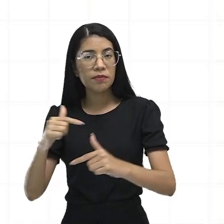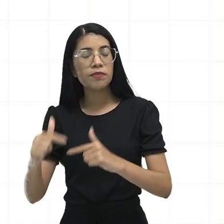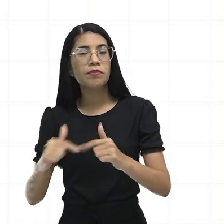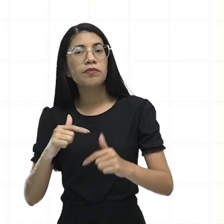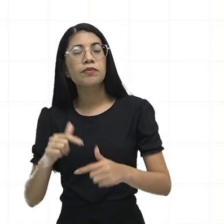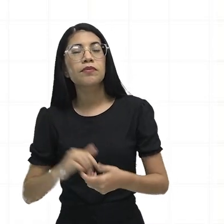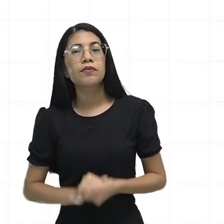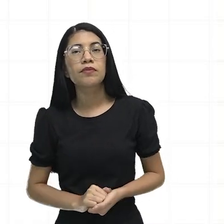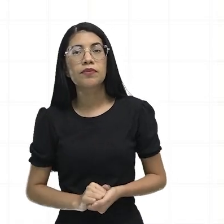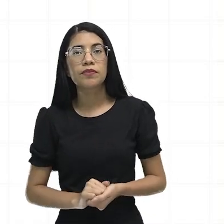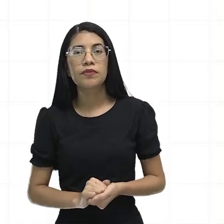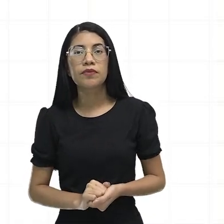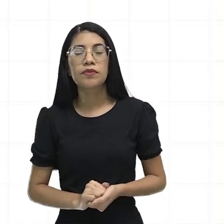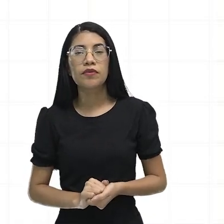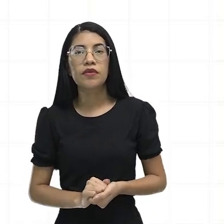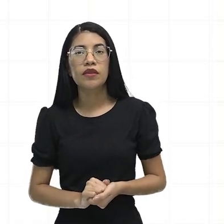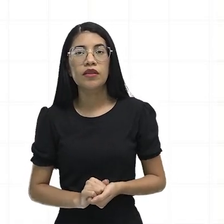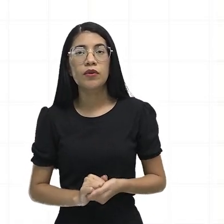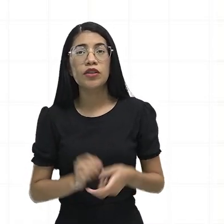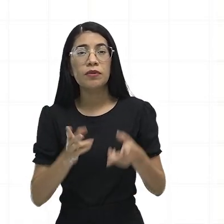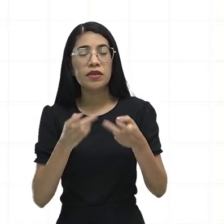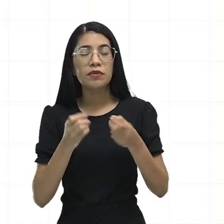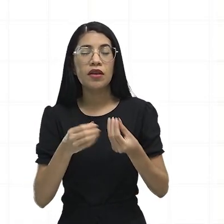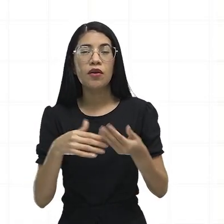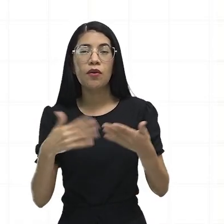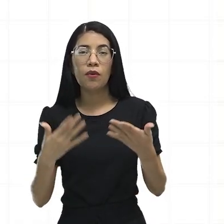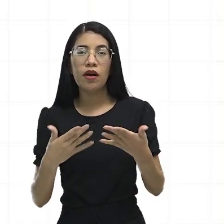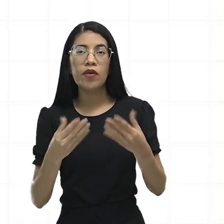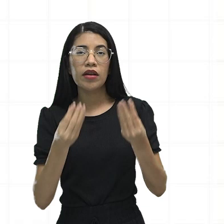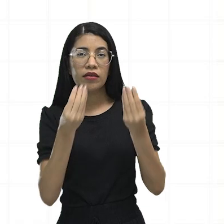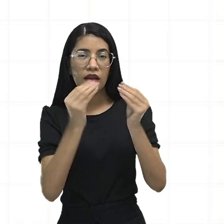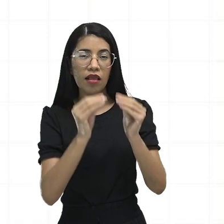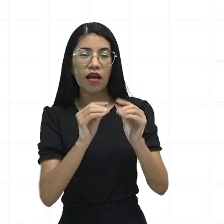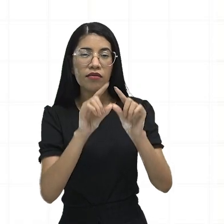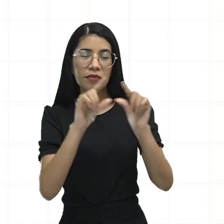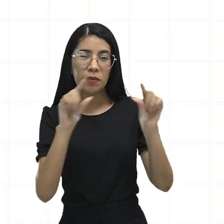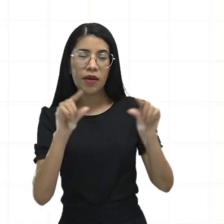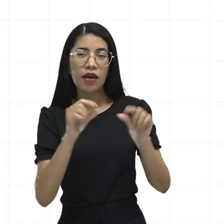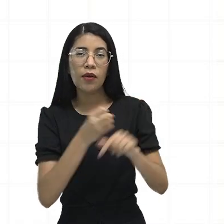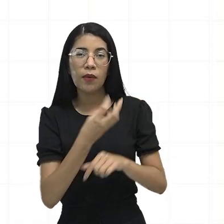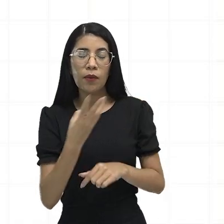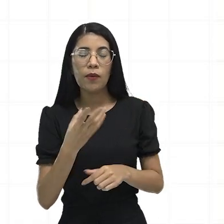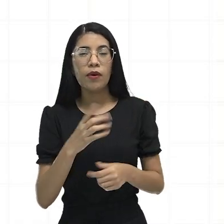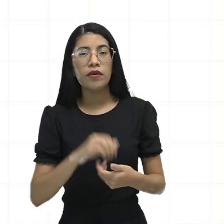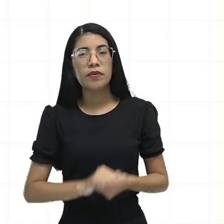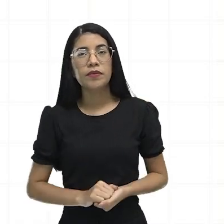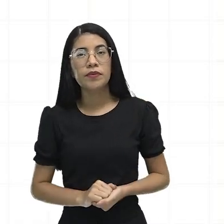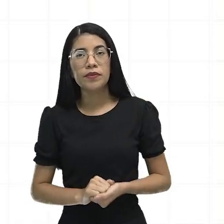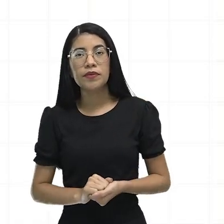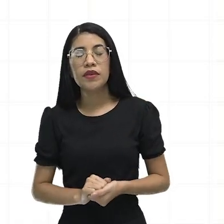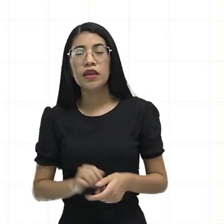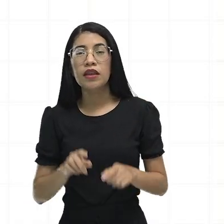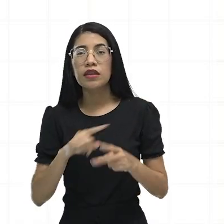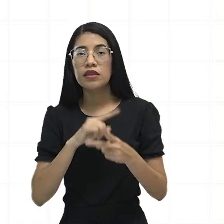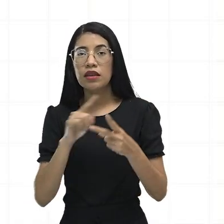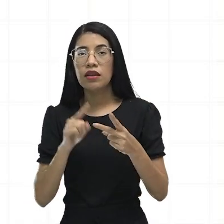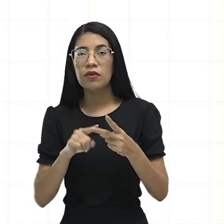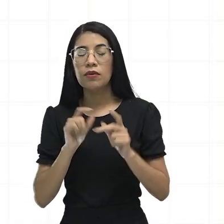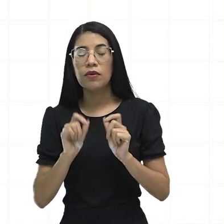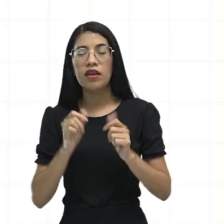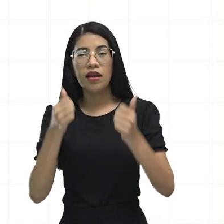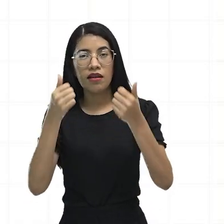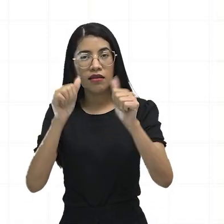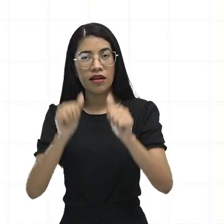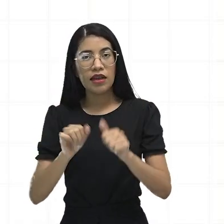tá? Então a gente vai ver quais são as grandezas que estão sendo trabalhadas no problema. Segundo, analisar se as grandezas